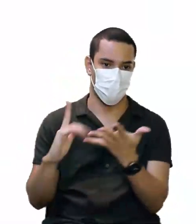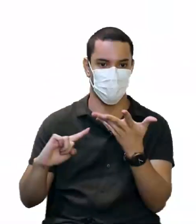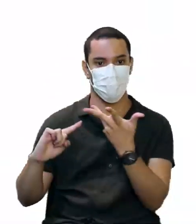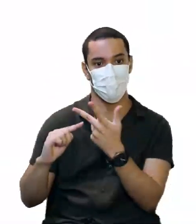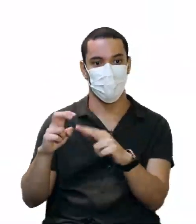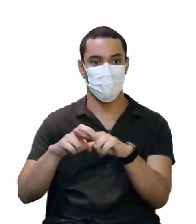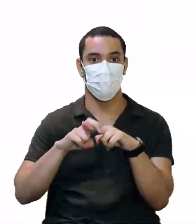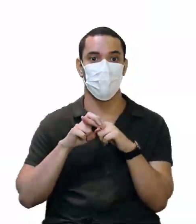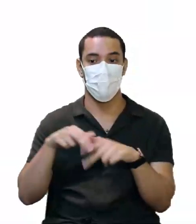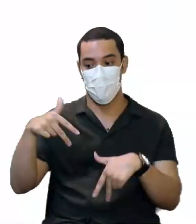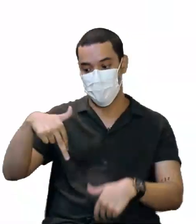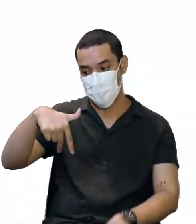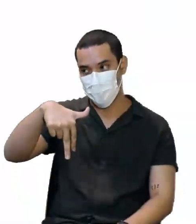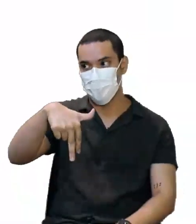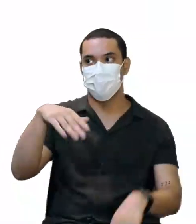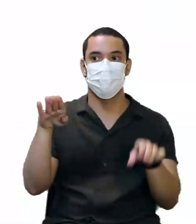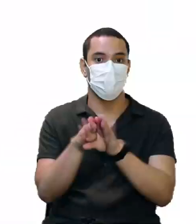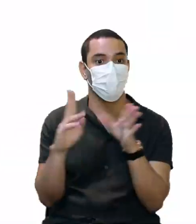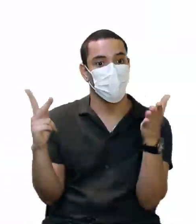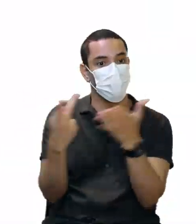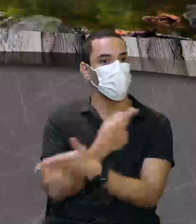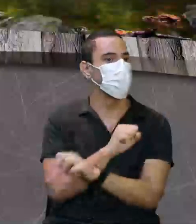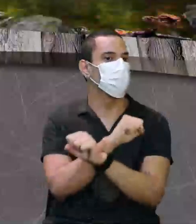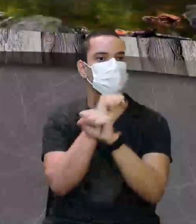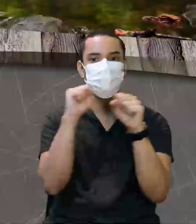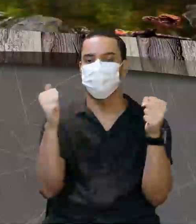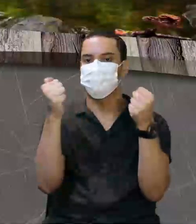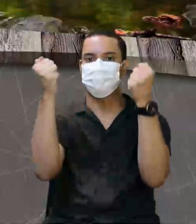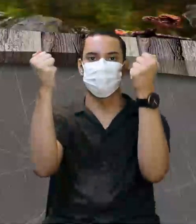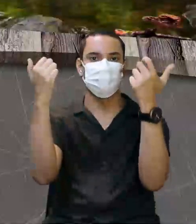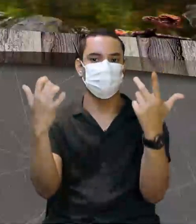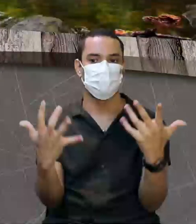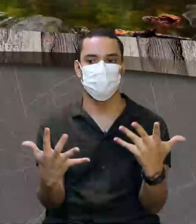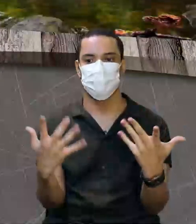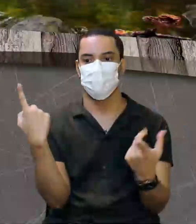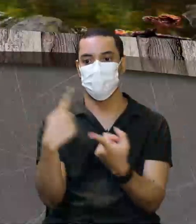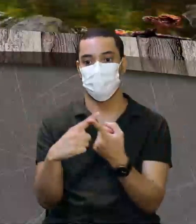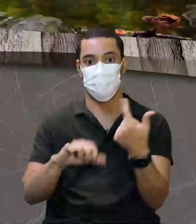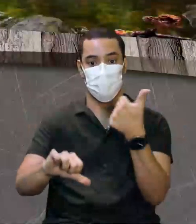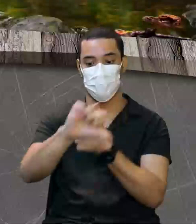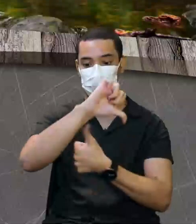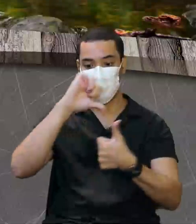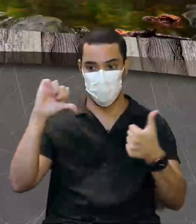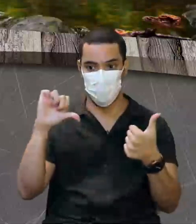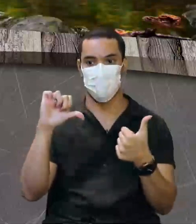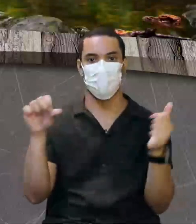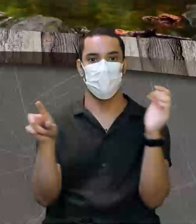questão bípede é uma coisa inquestionável em relação a essas mudanças do